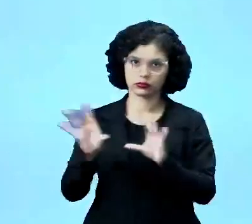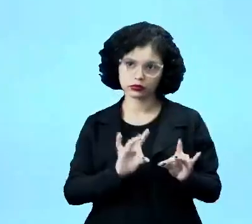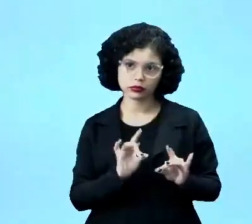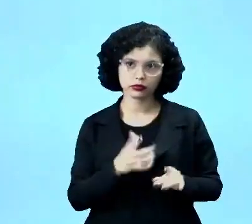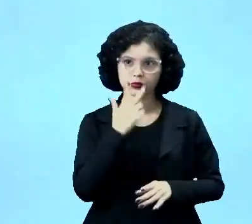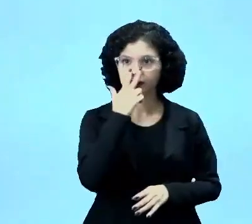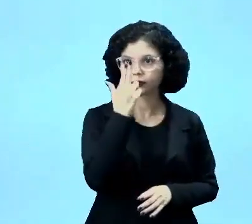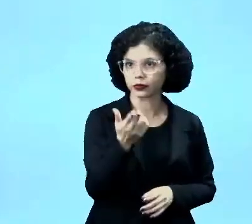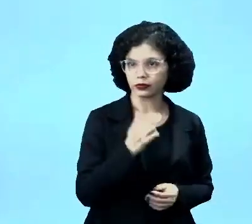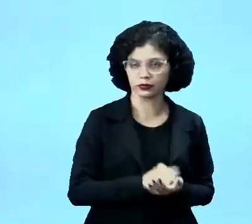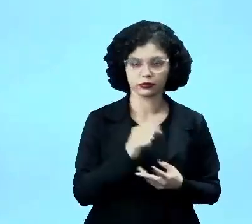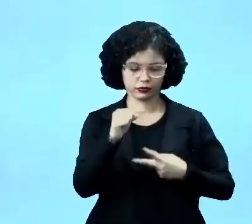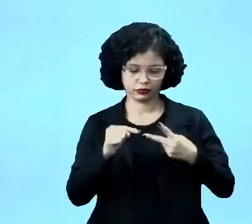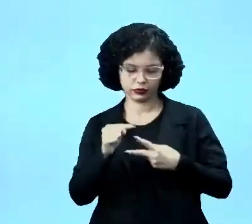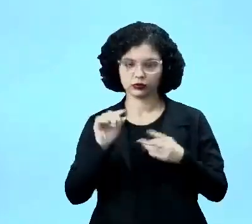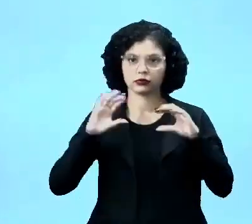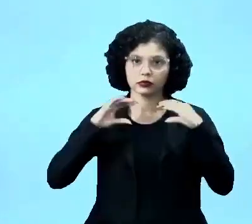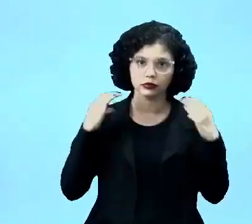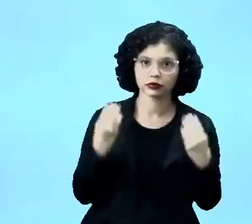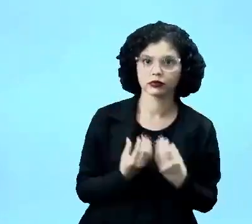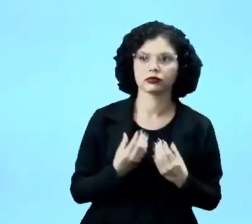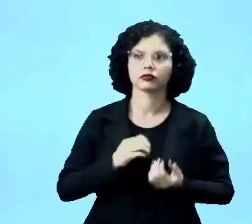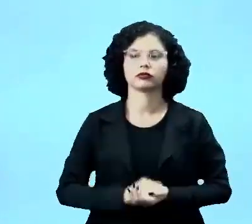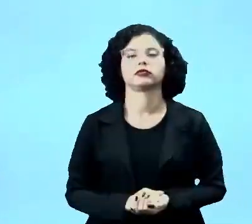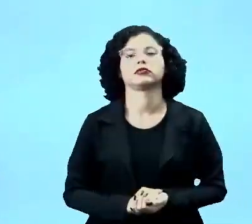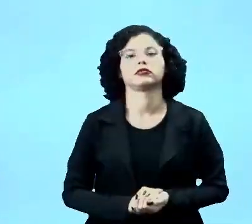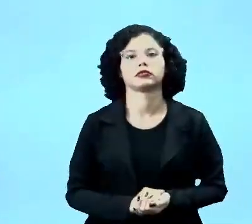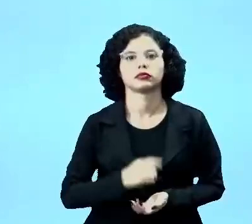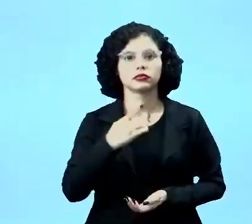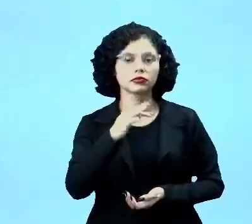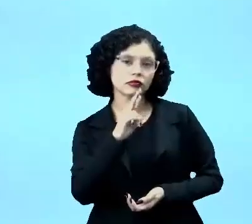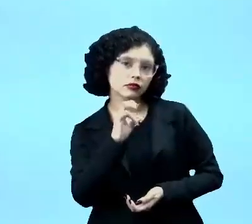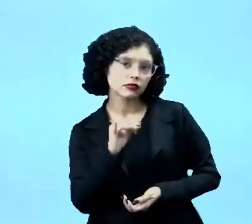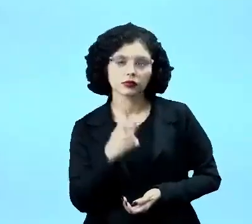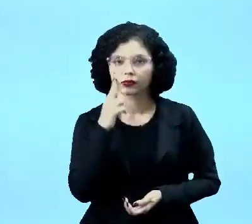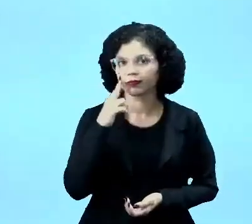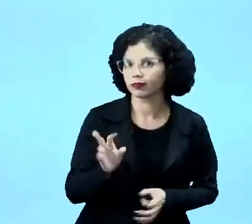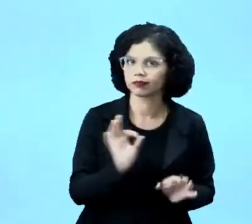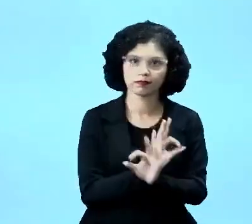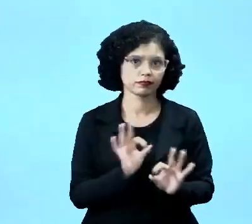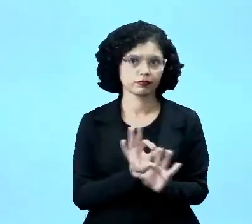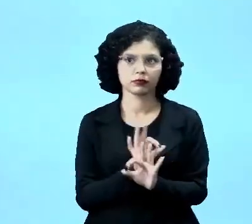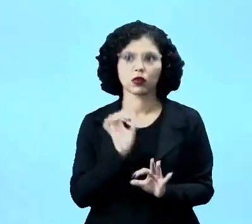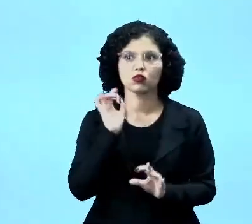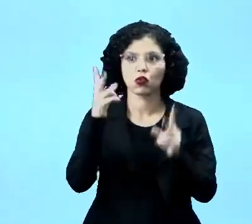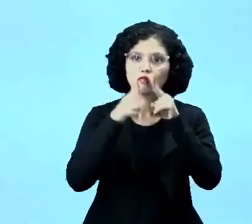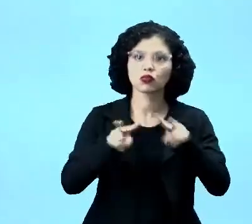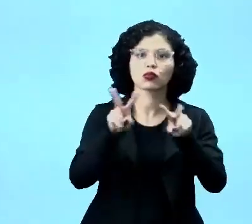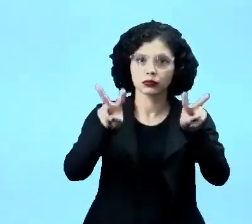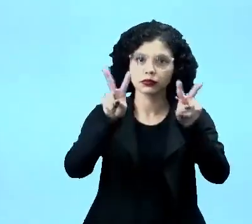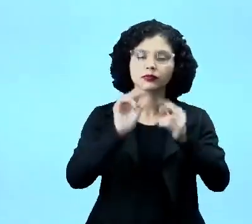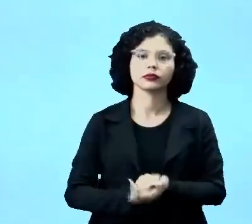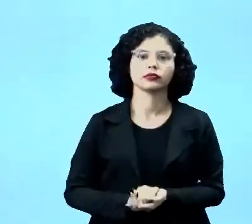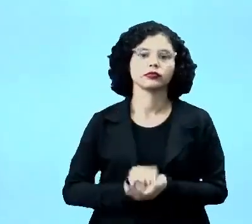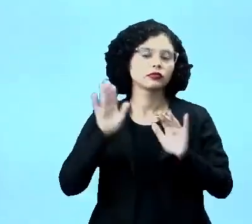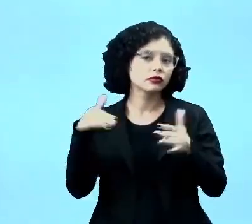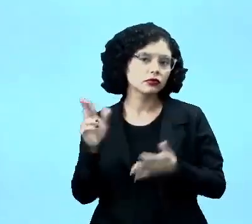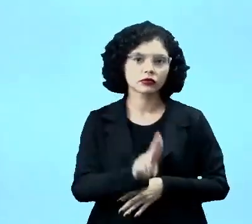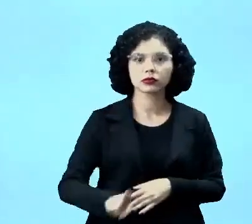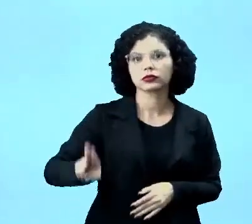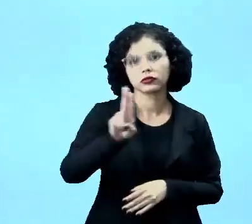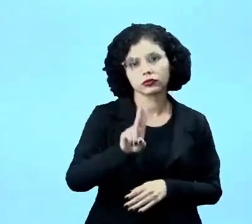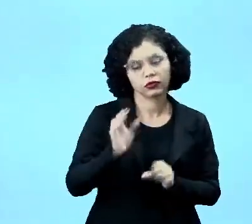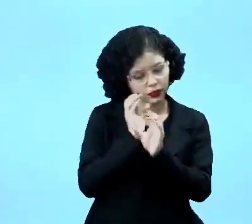de semelhança entre esses seres? Primeiro, os protozoários a gente não vê, a gente só consegue visualizar com a